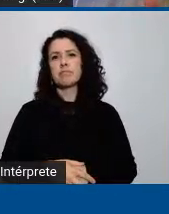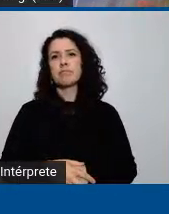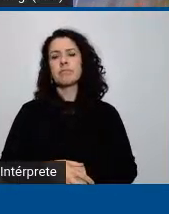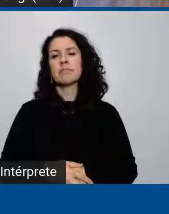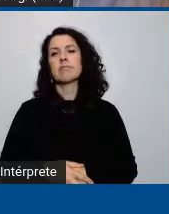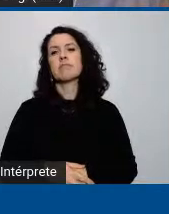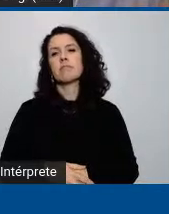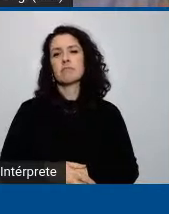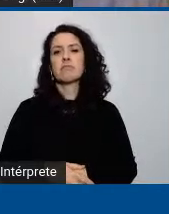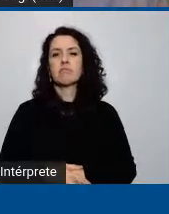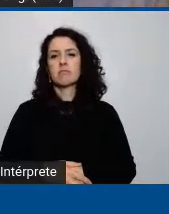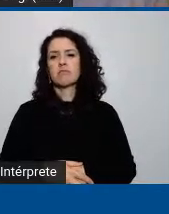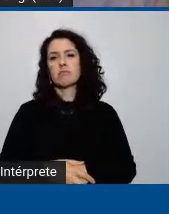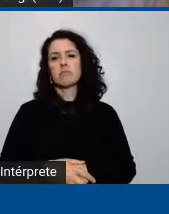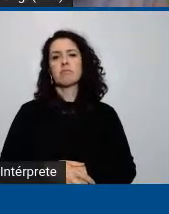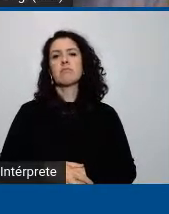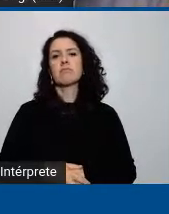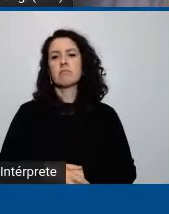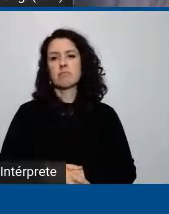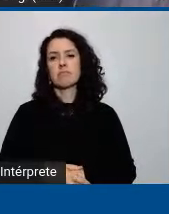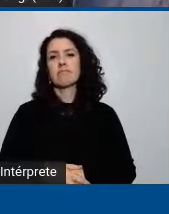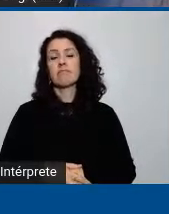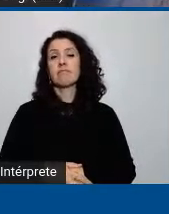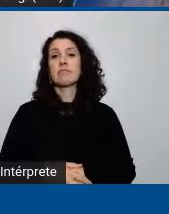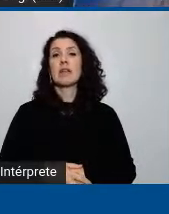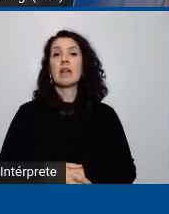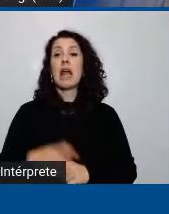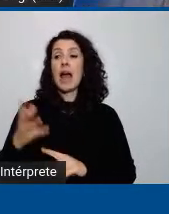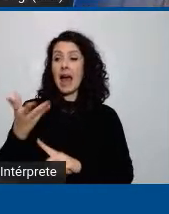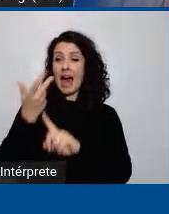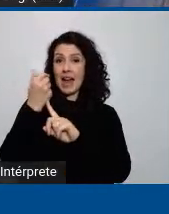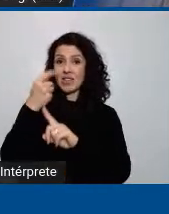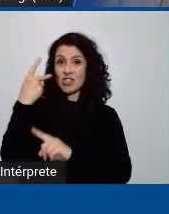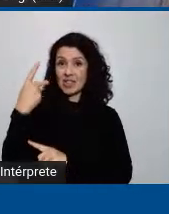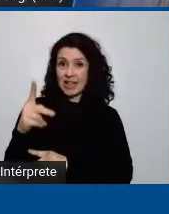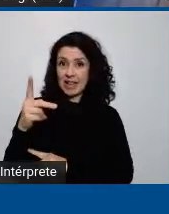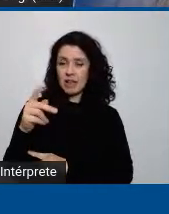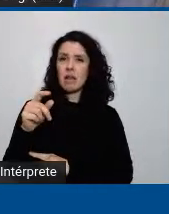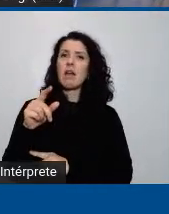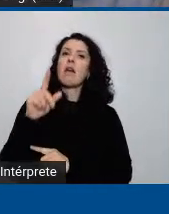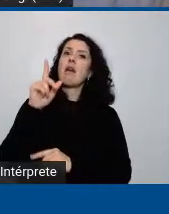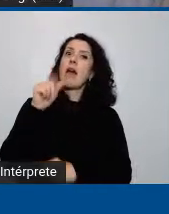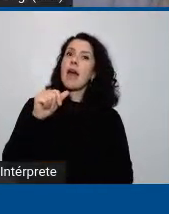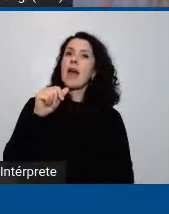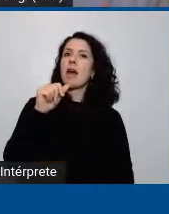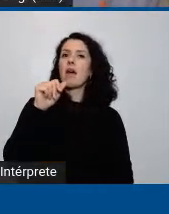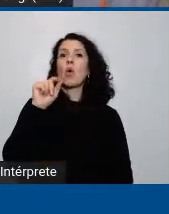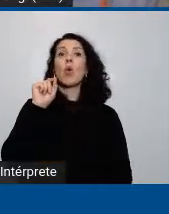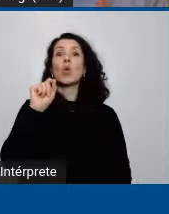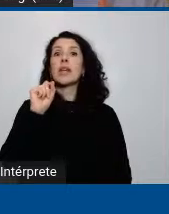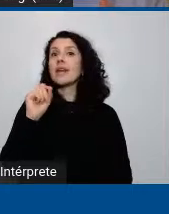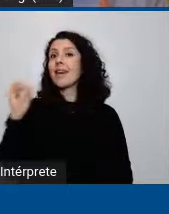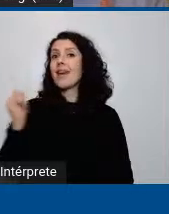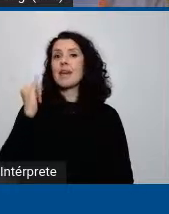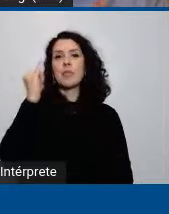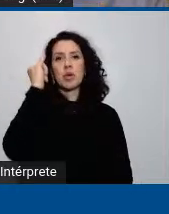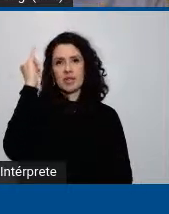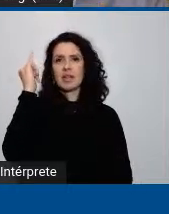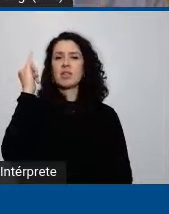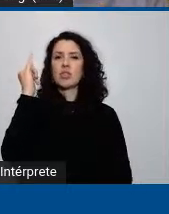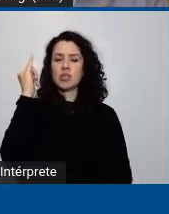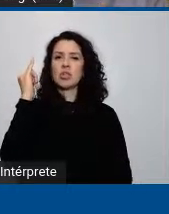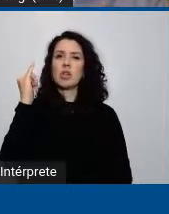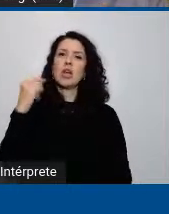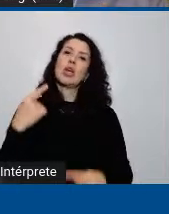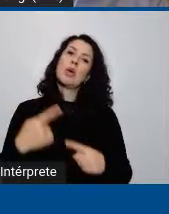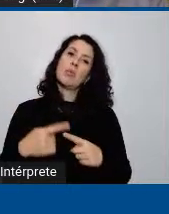Há um aspecto fundamental na obra de Ferreiros, que é exatamente essa sua, como já definiu Maria Inês